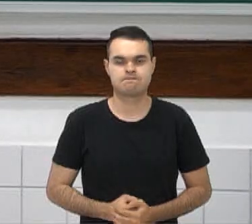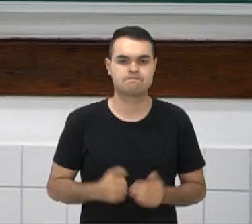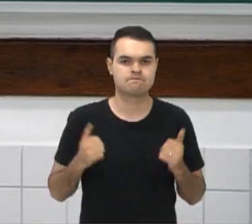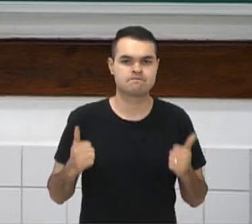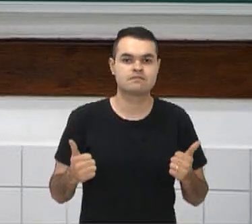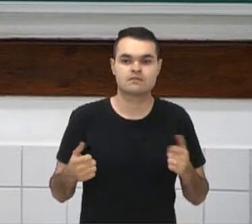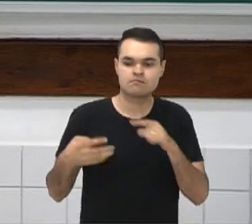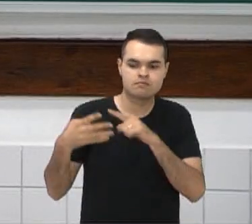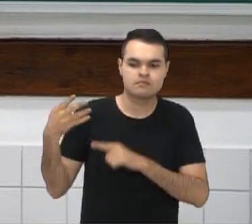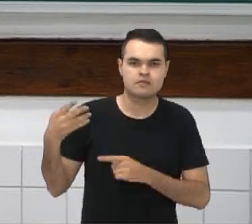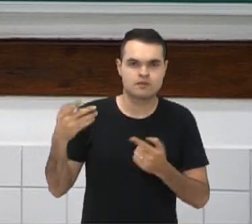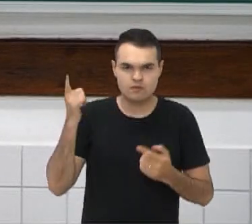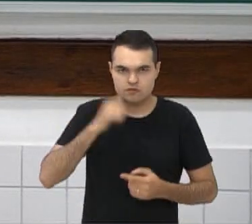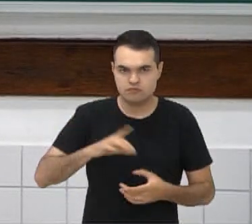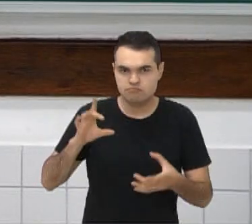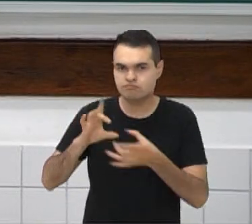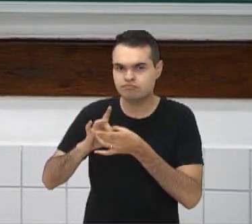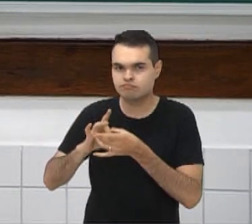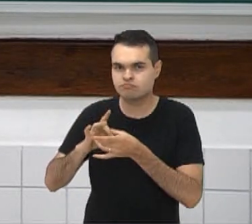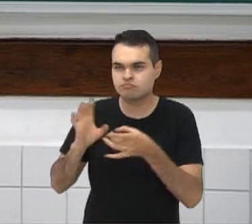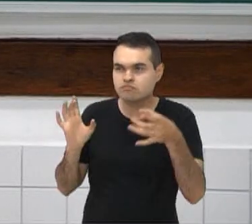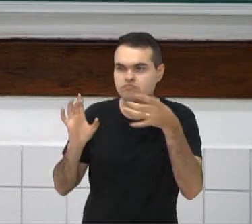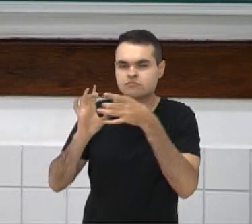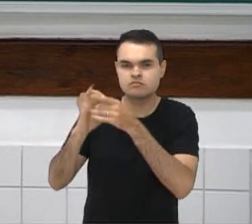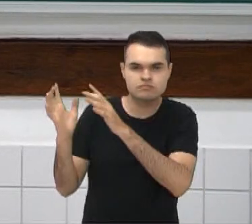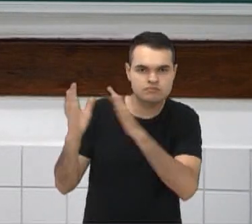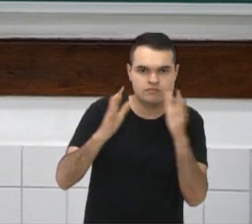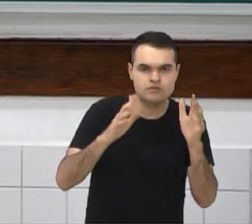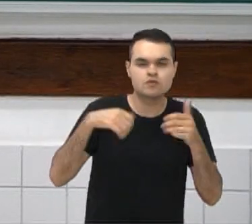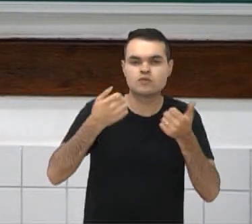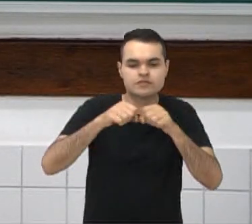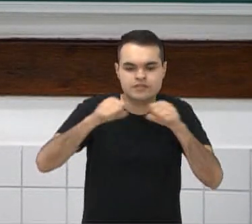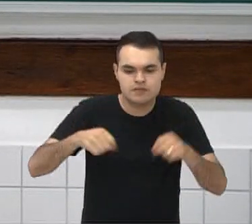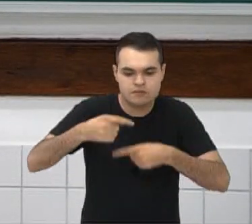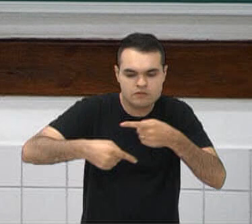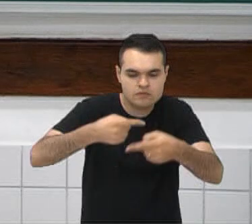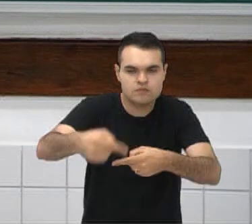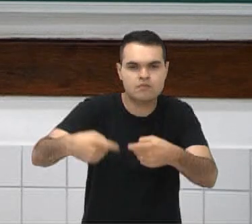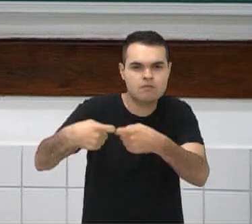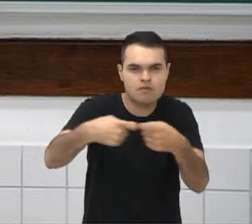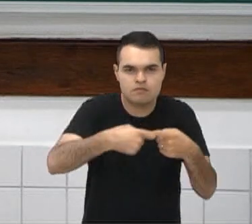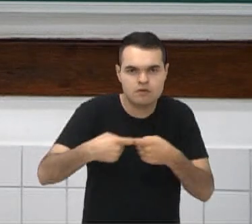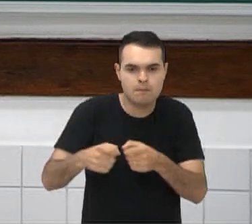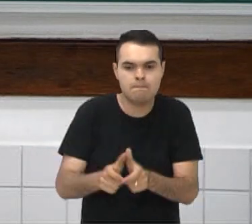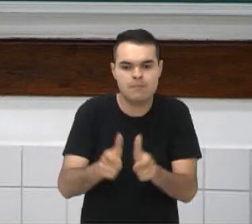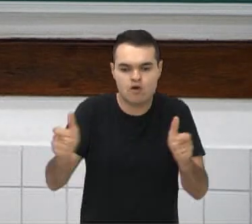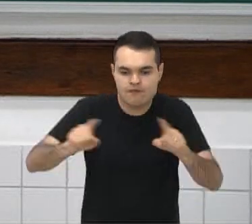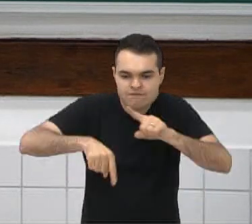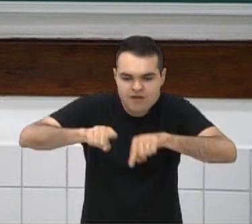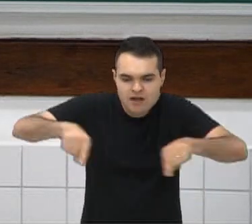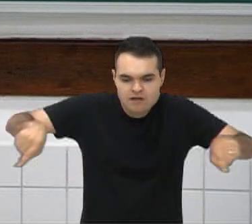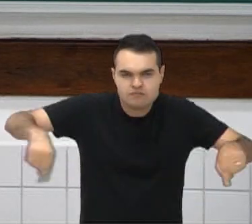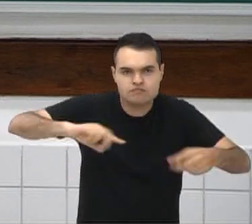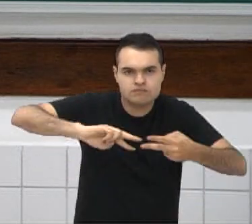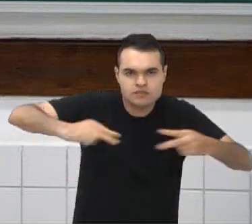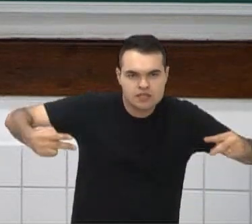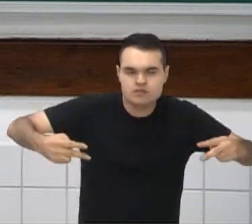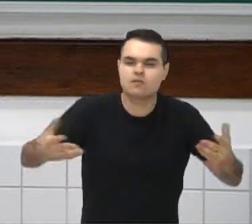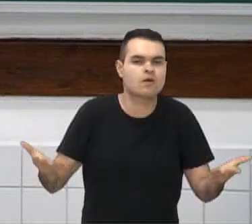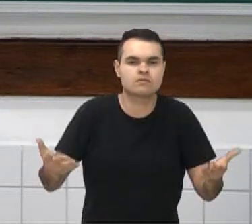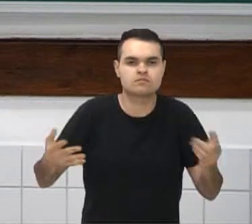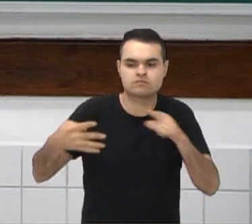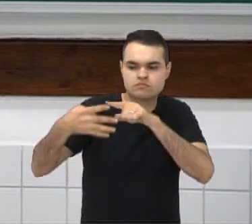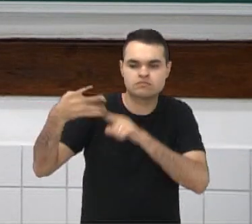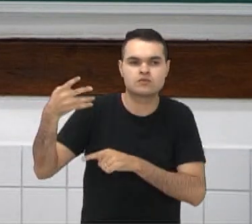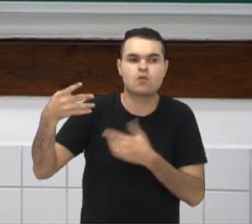E então, galerinha, conseguiram responder ao nosso quiz? Qual é o sistema de acasalamento que garante maior variabilidade genética? Quem assinalou